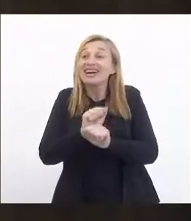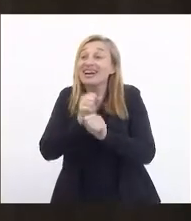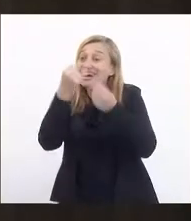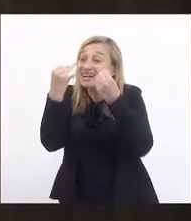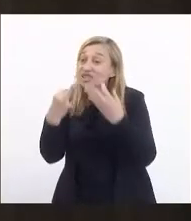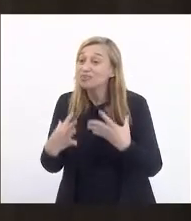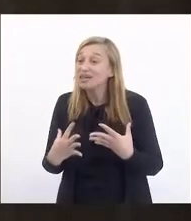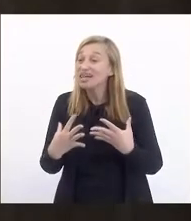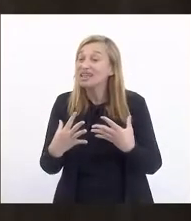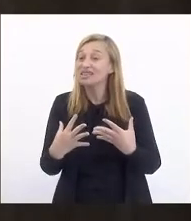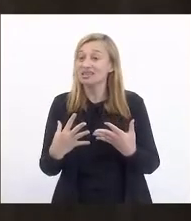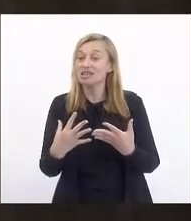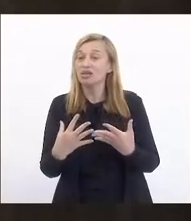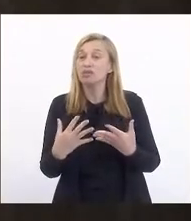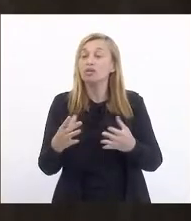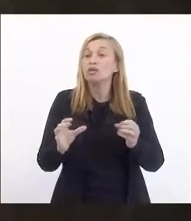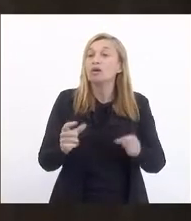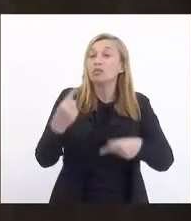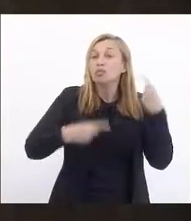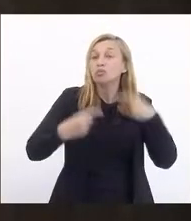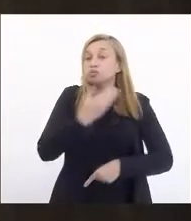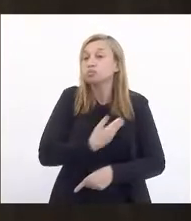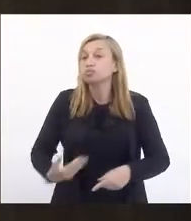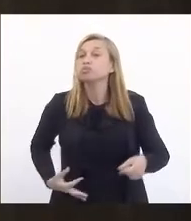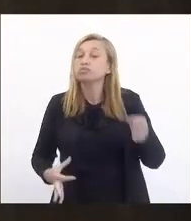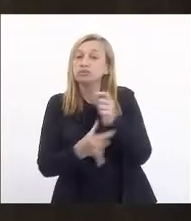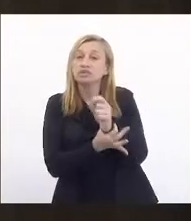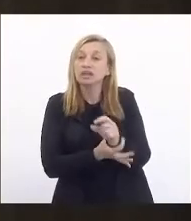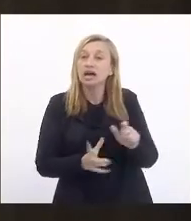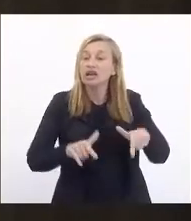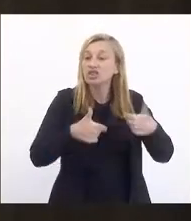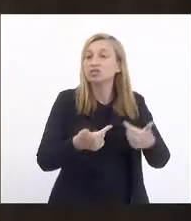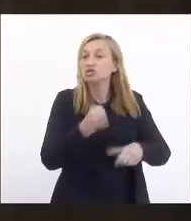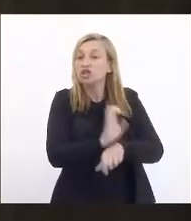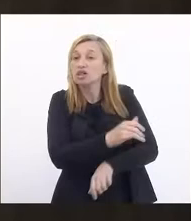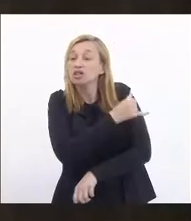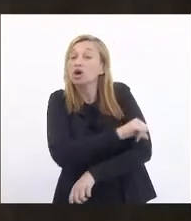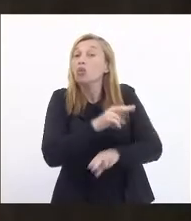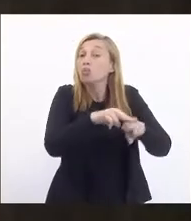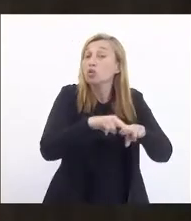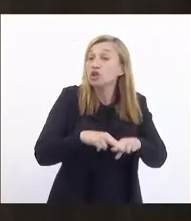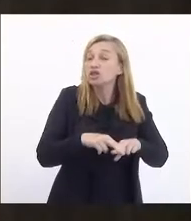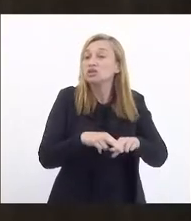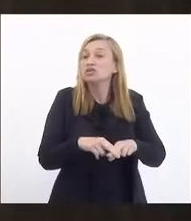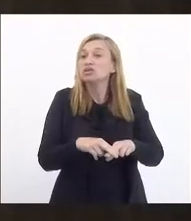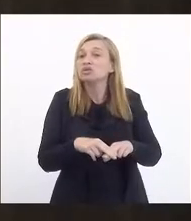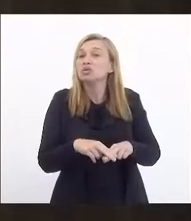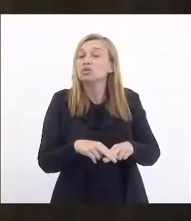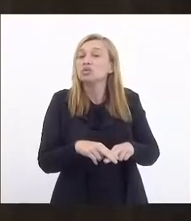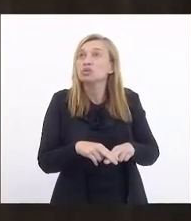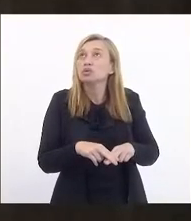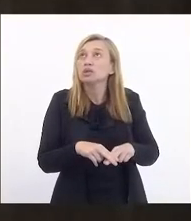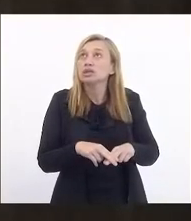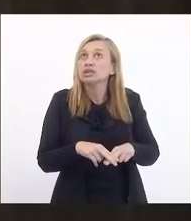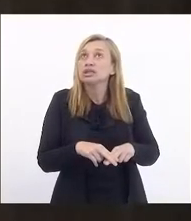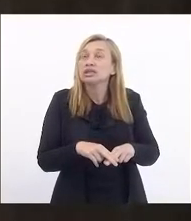sobre a política pública de segurança aplicada no estado do Rio de Janeiro por isso fiz uma